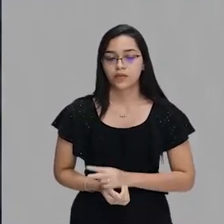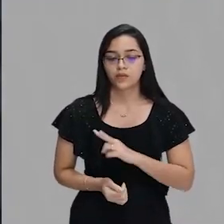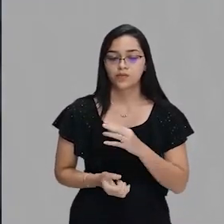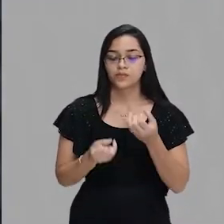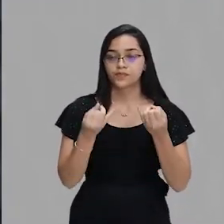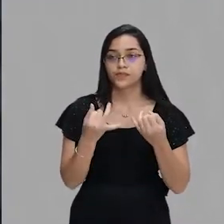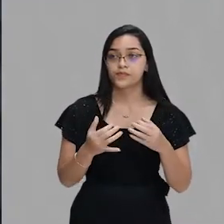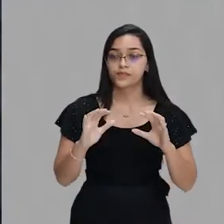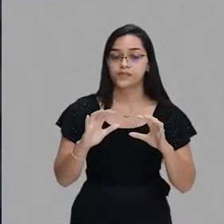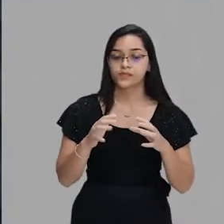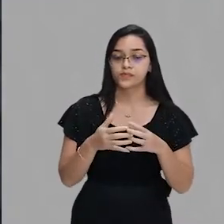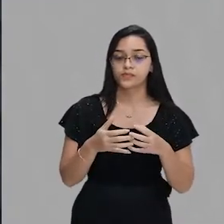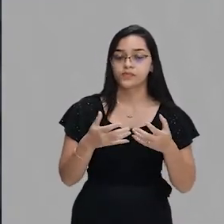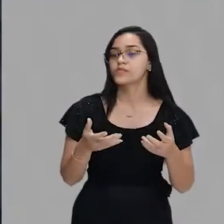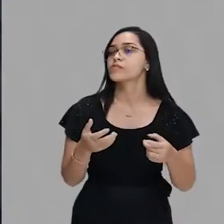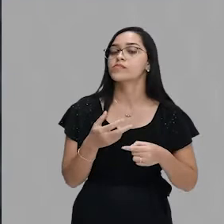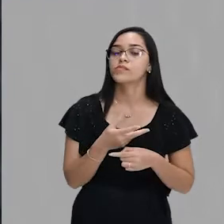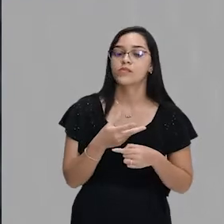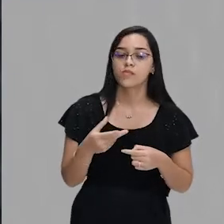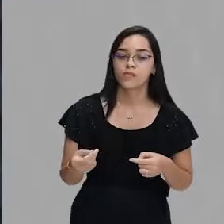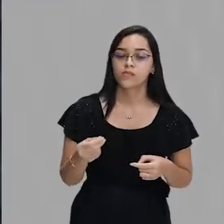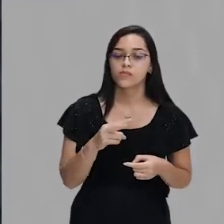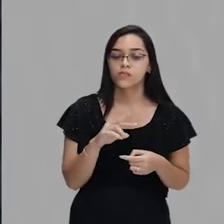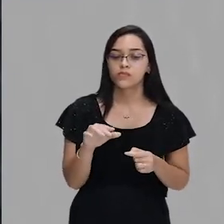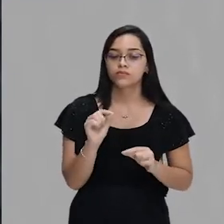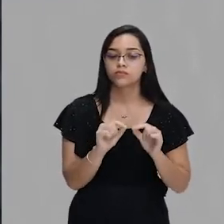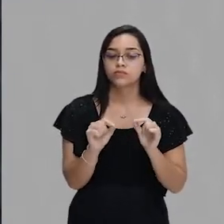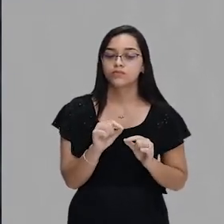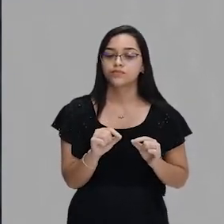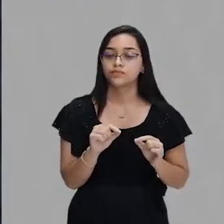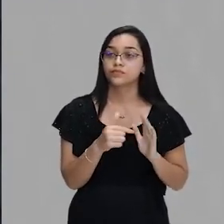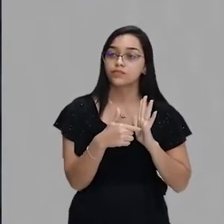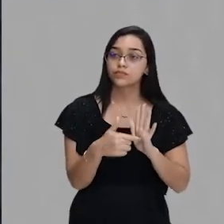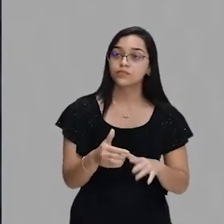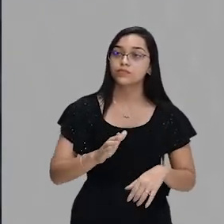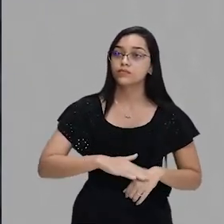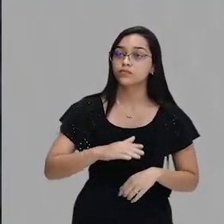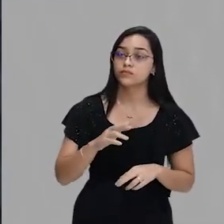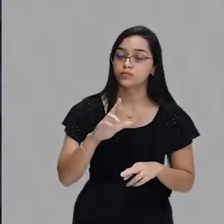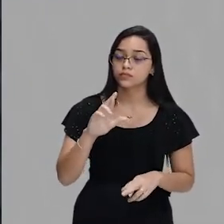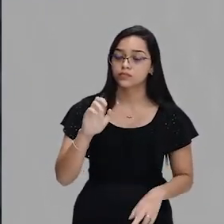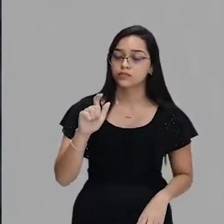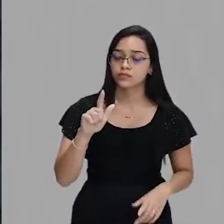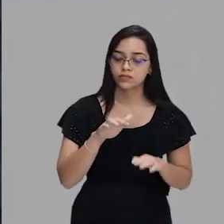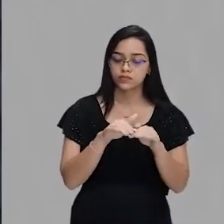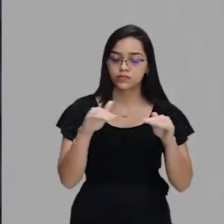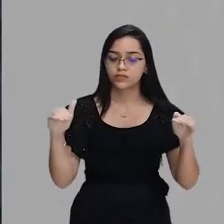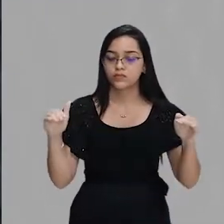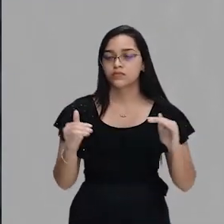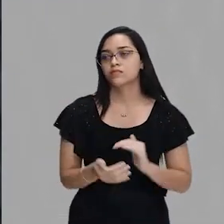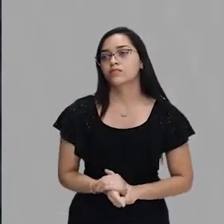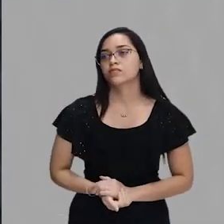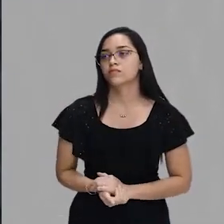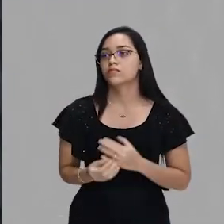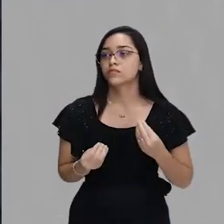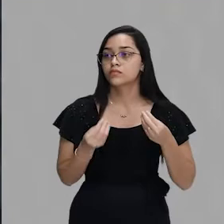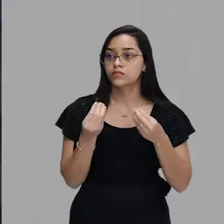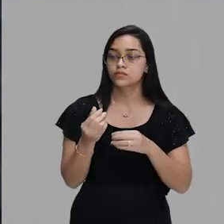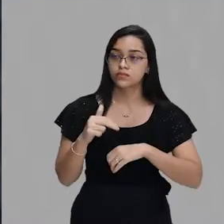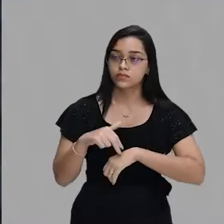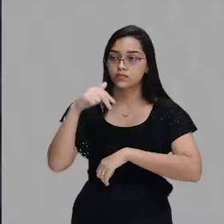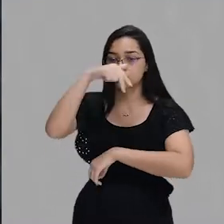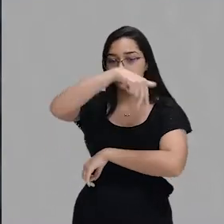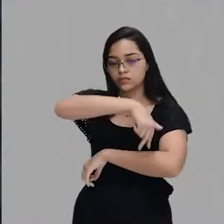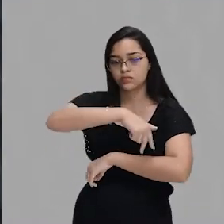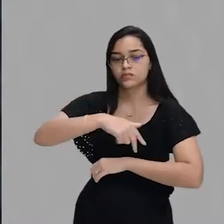que a equipe vencedora vai ser aquela que apresentou mais regularidade. Olha, ele te dá os saltos,